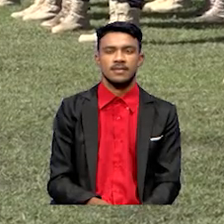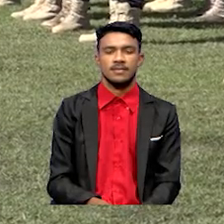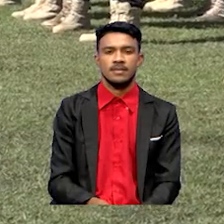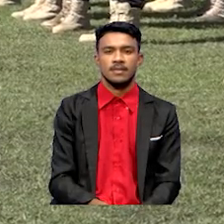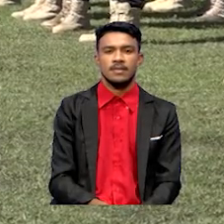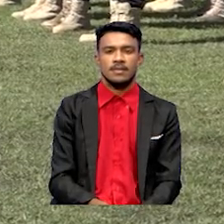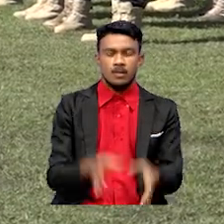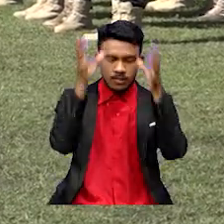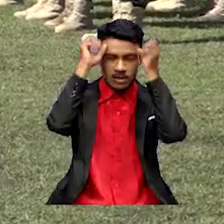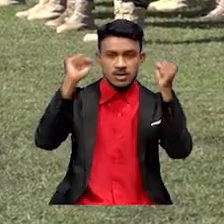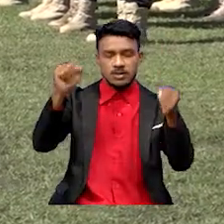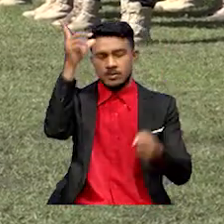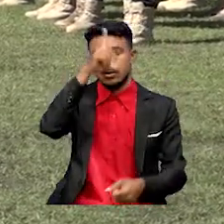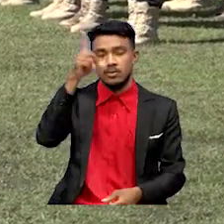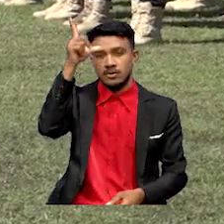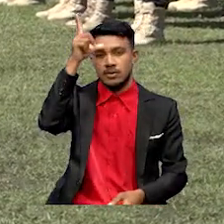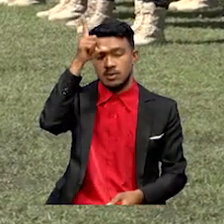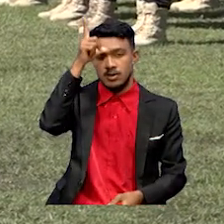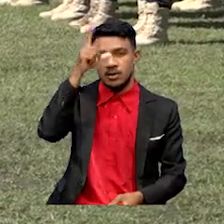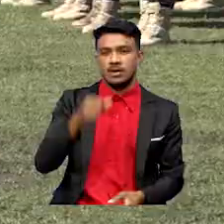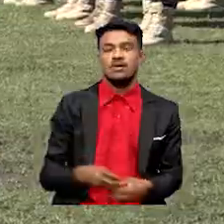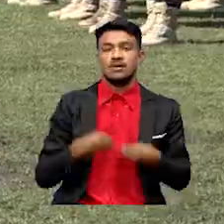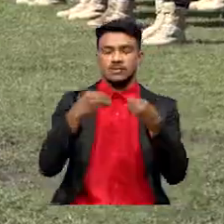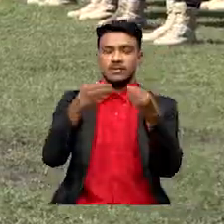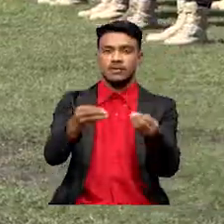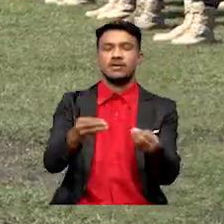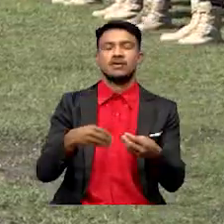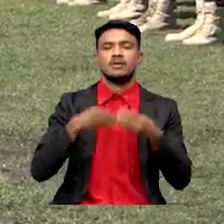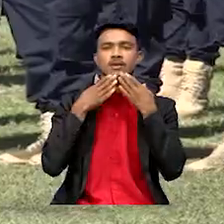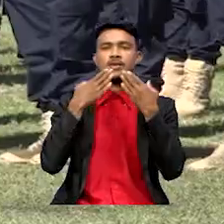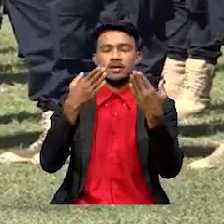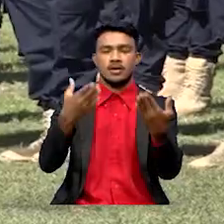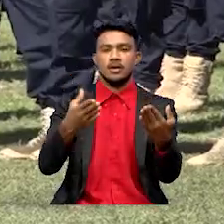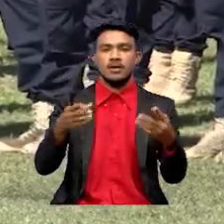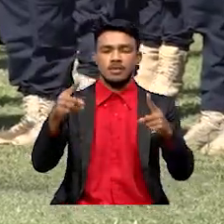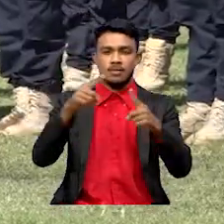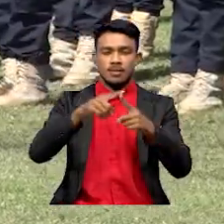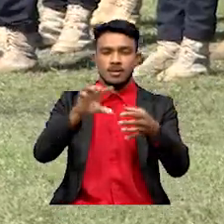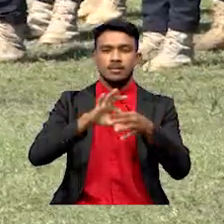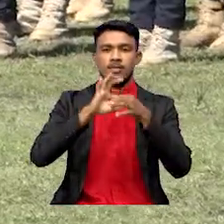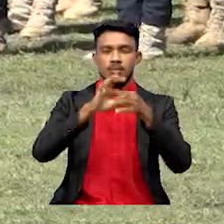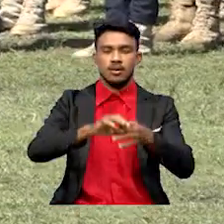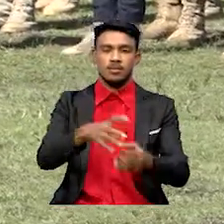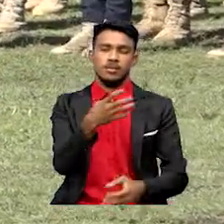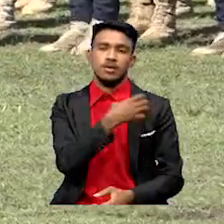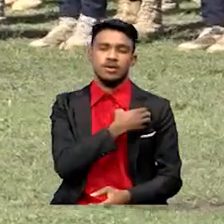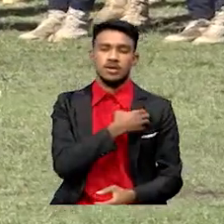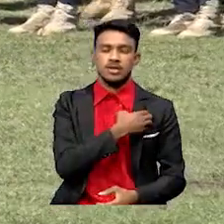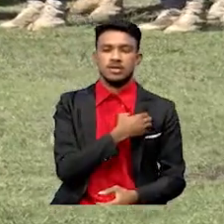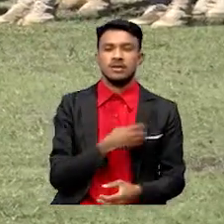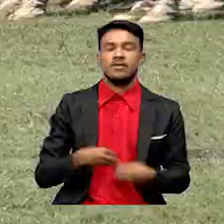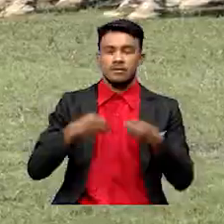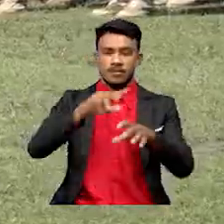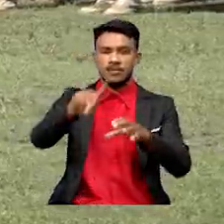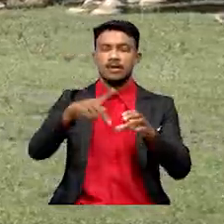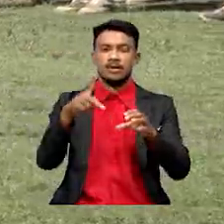o Presidente da República Francisco goteiras flor a Tônia agradecimento né membro polícia Nacional de timor-leste ao